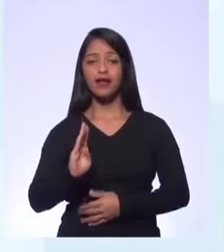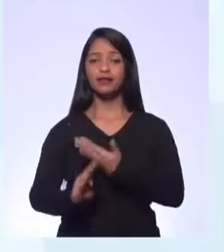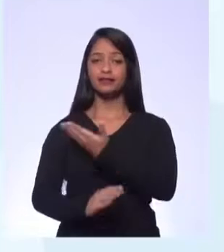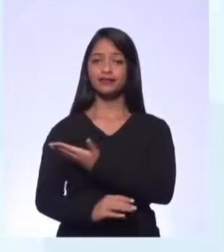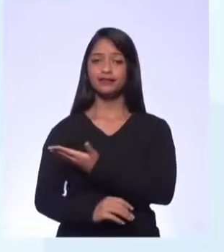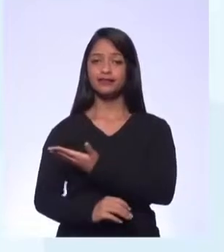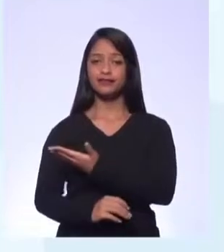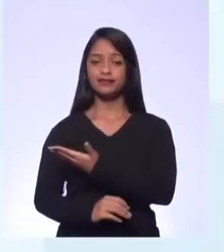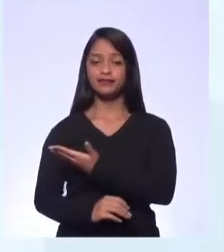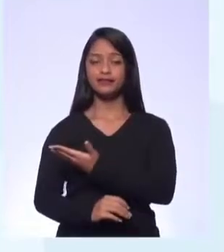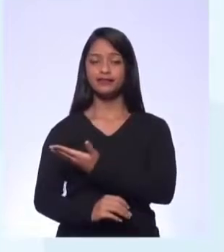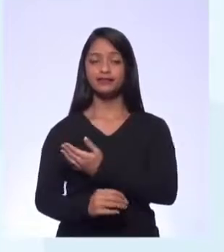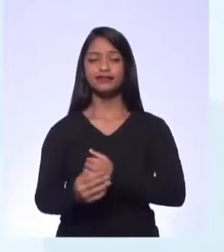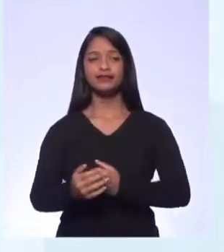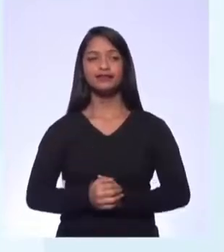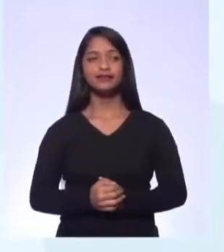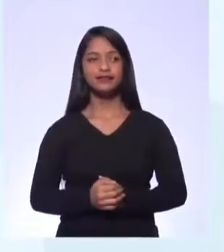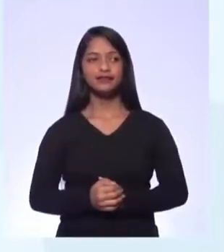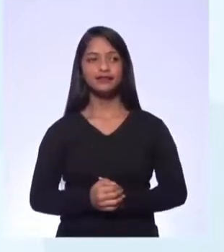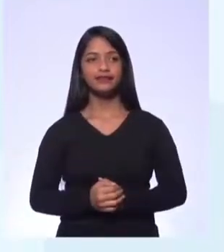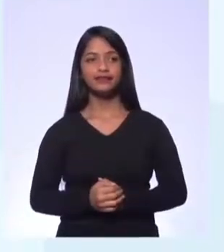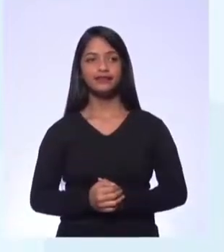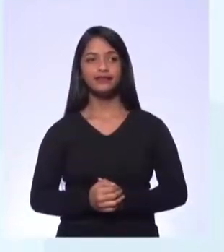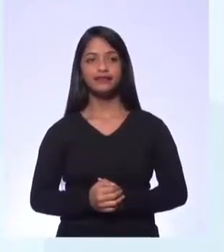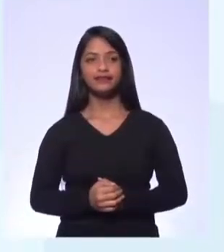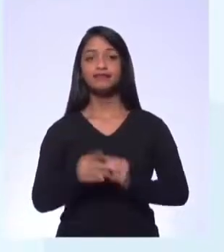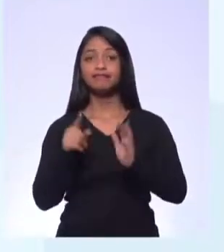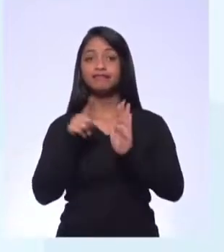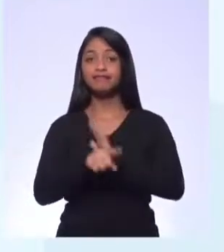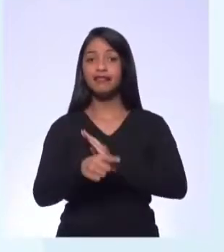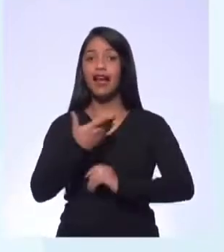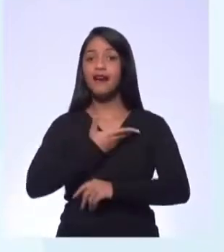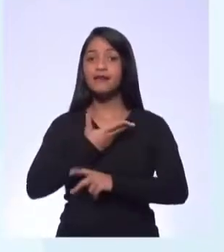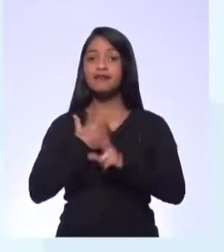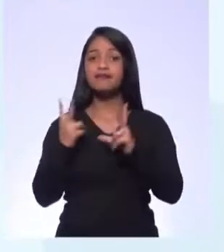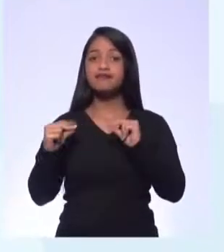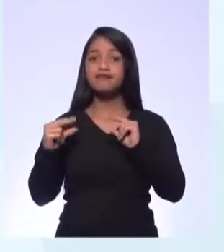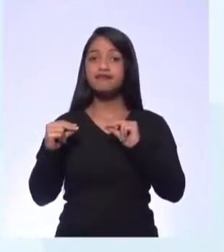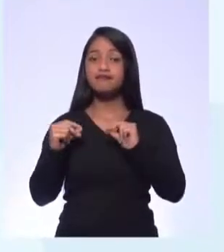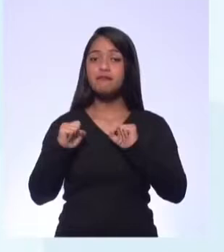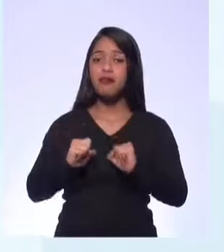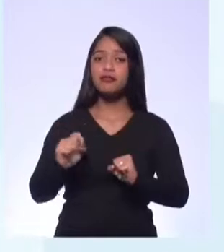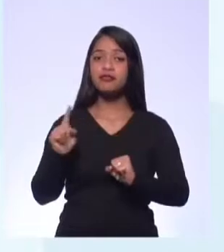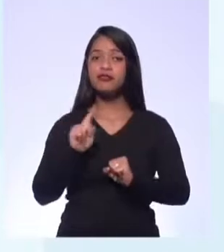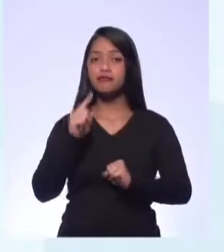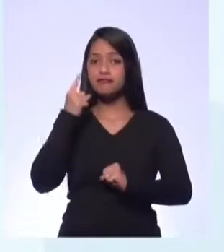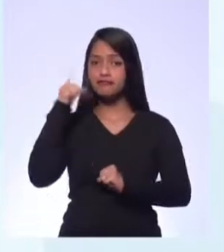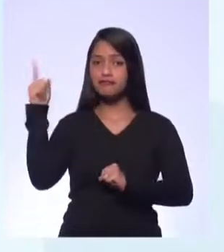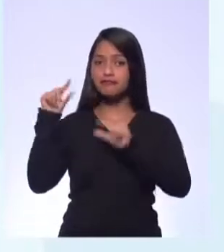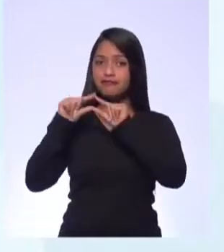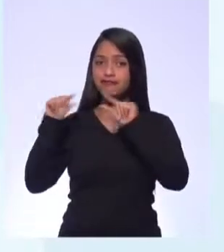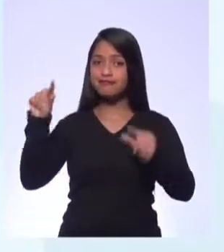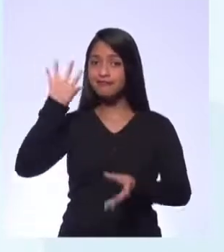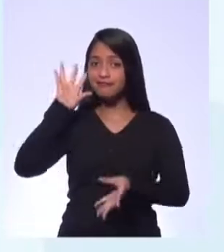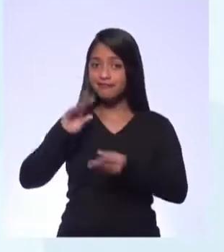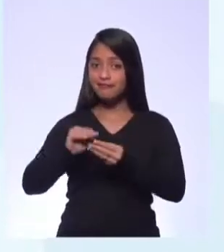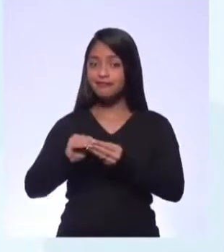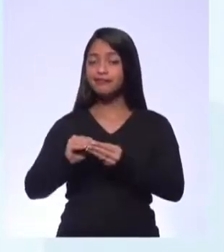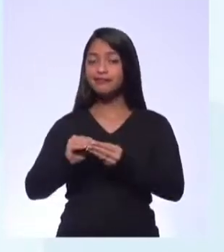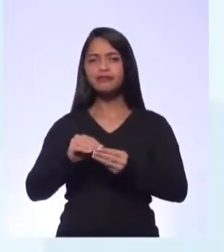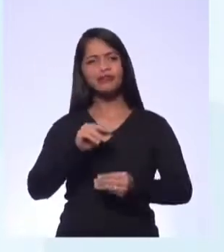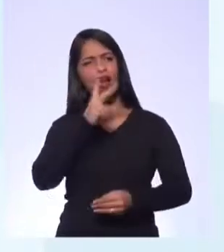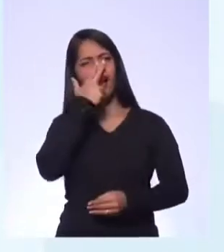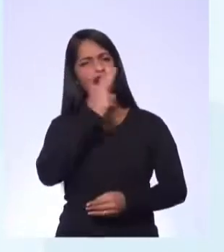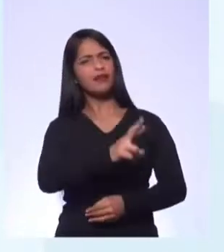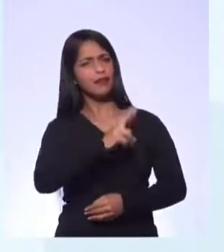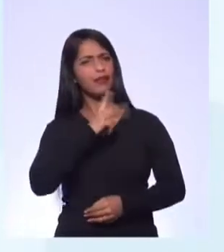your friends. Você pode falar, dará para os seus amigos? Eu acho que já responderam, né, Ed? Estão respondendo. Tem pessoa que